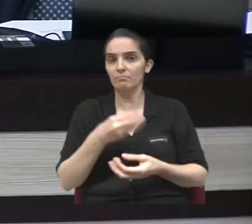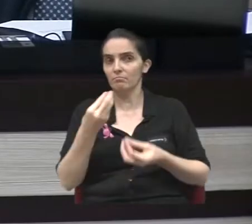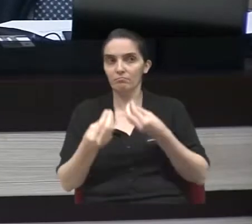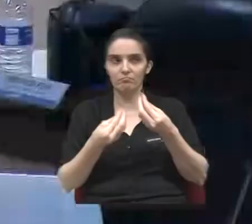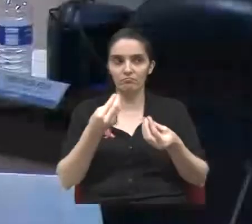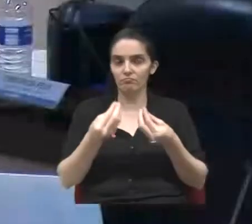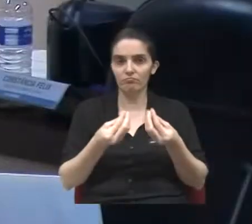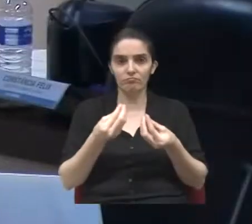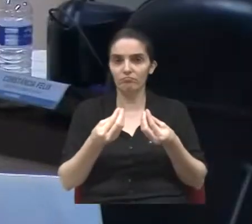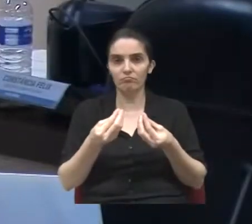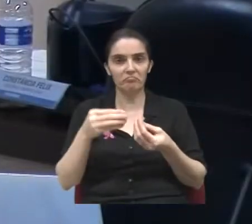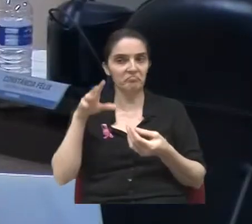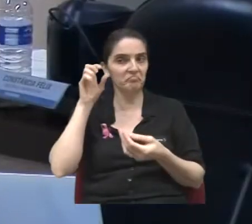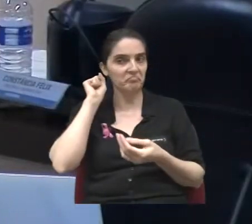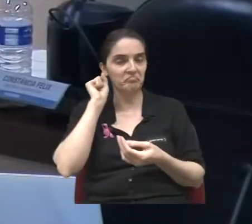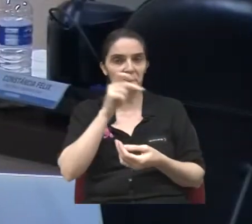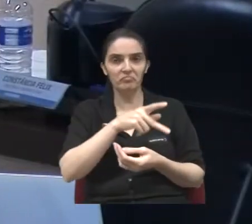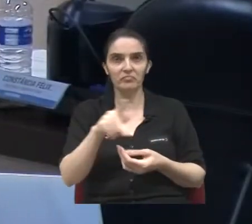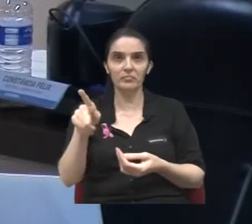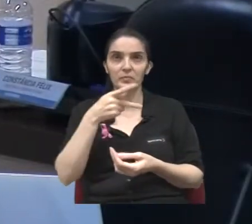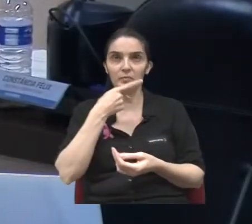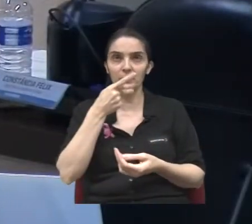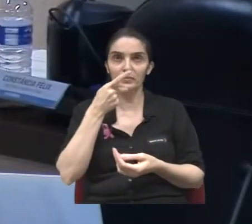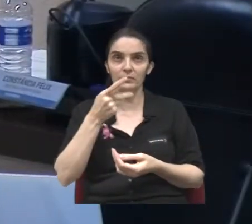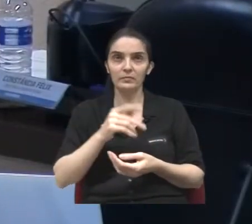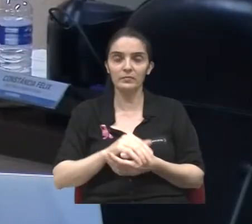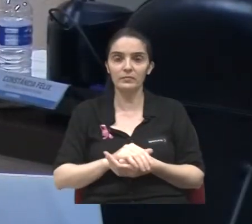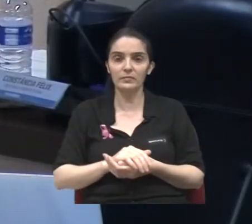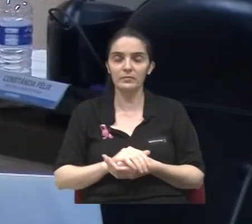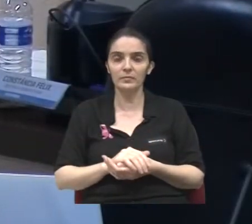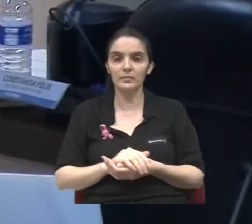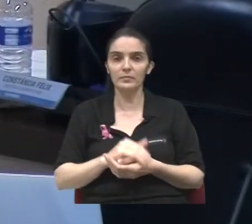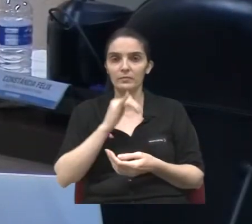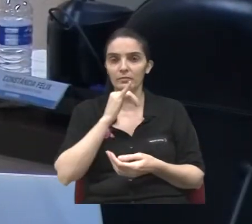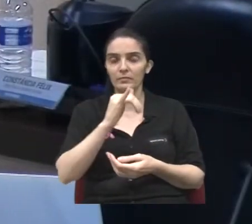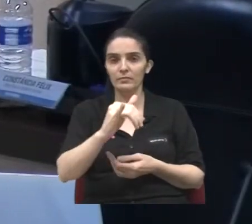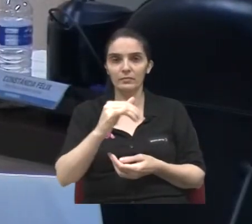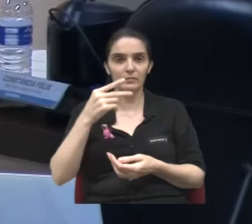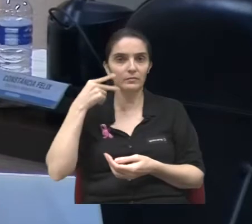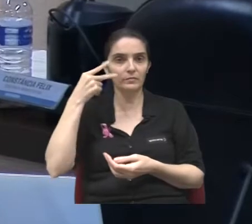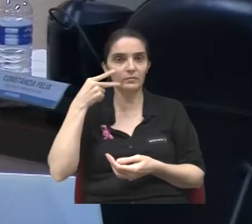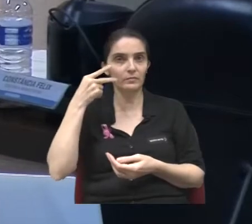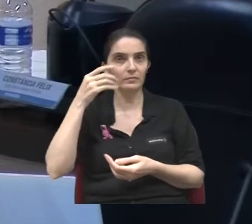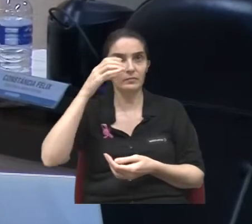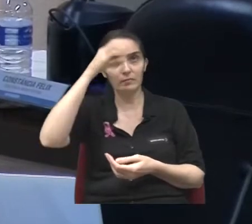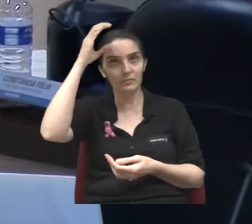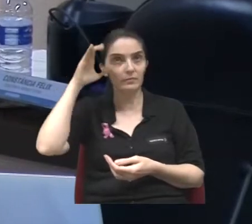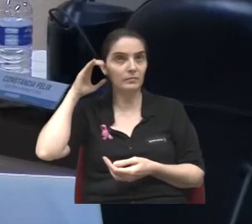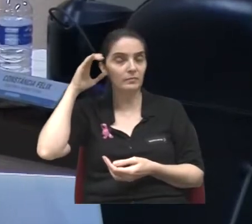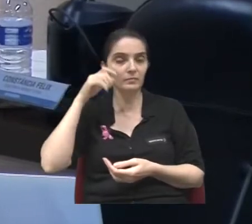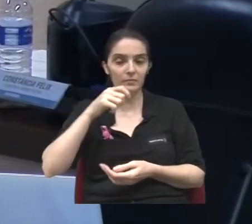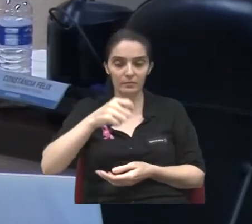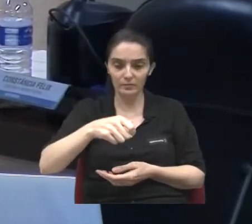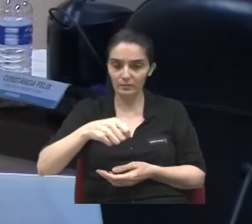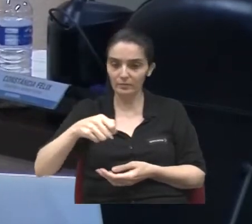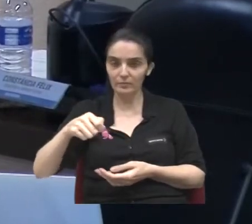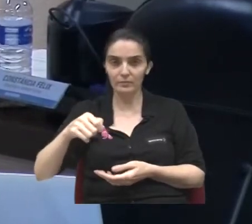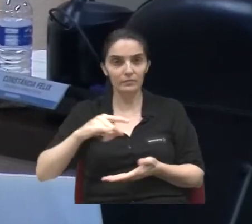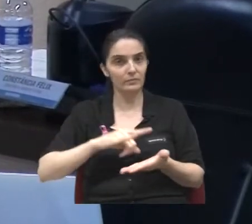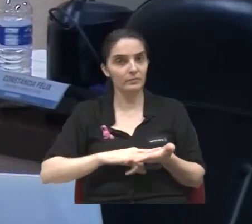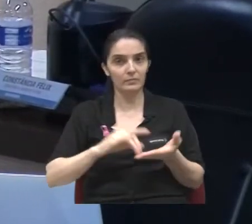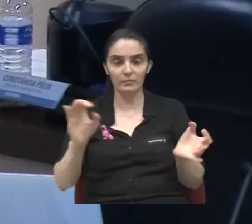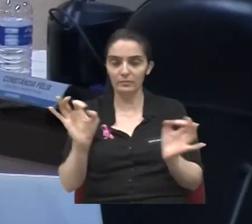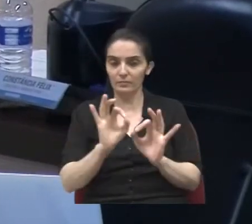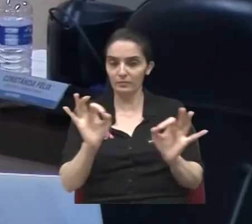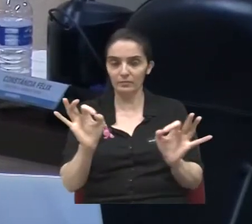público, colocar aos meus colegas vereadores que eu não estou assinando nenhuma das moções, nenhum documento